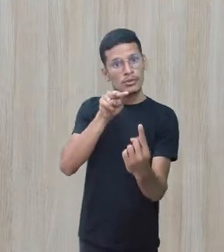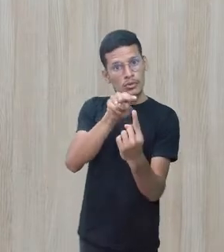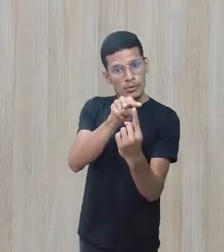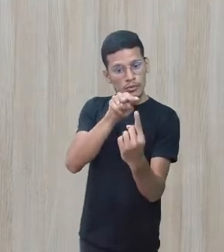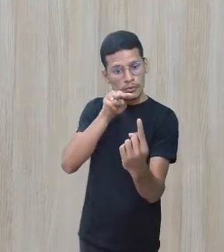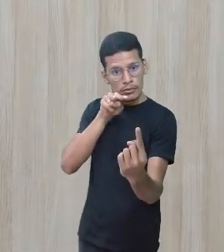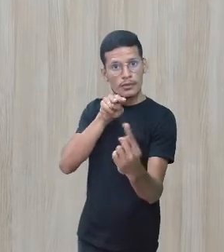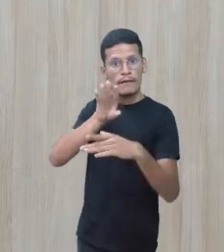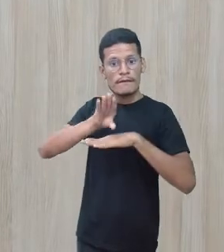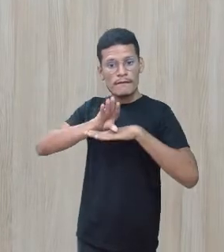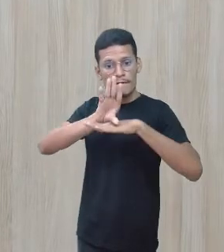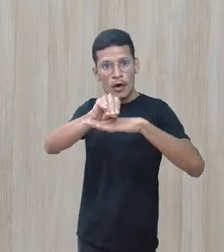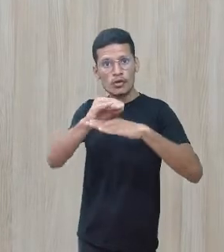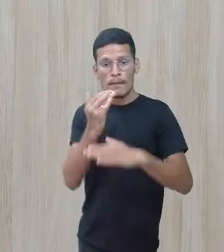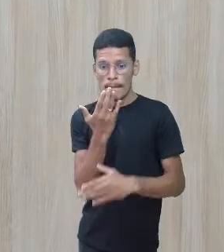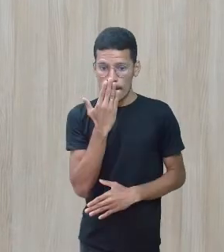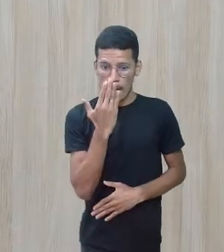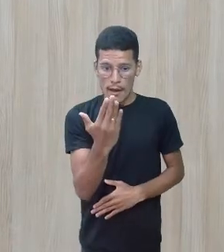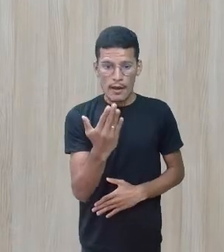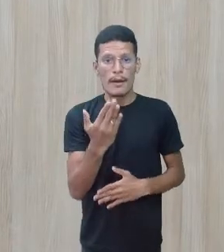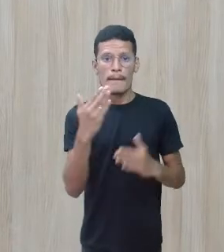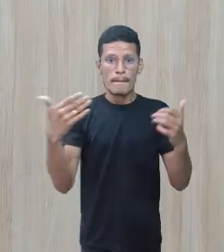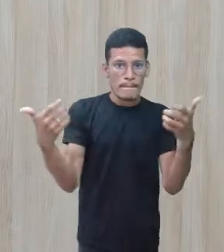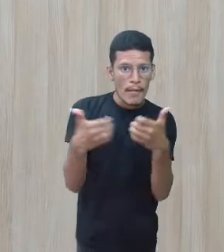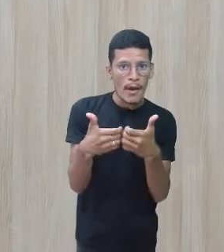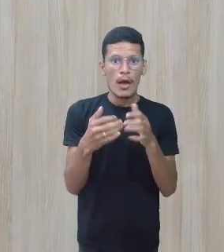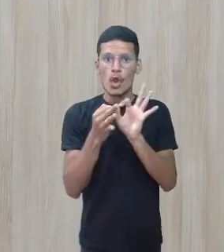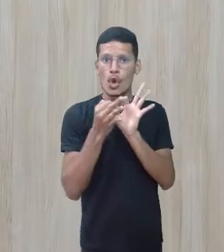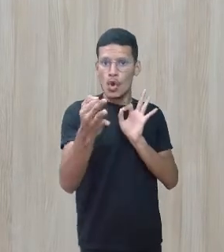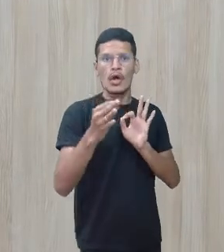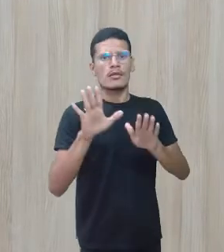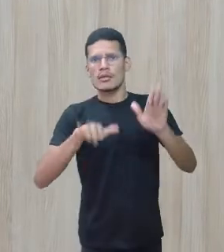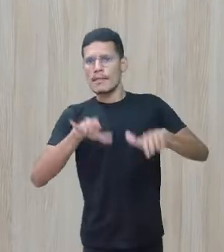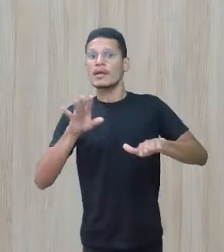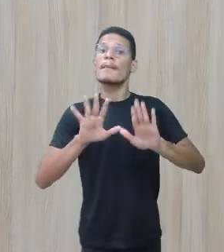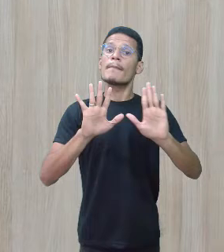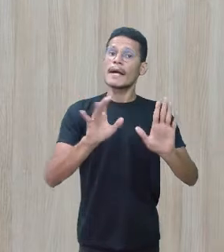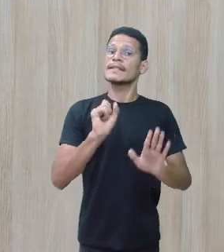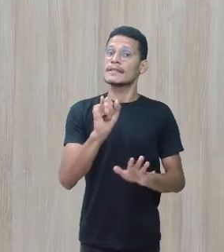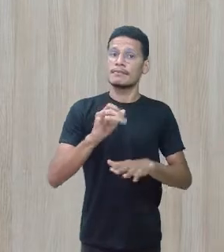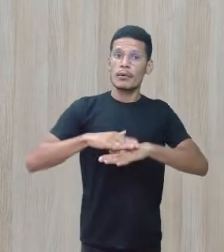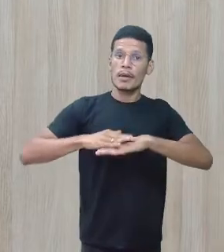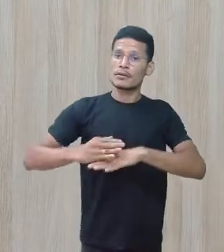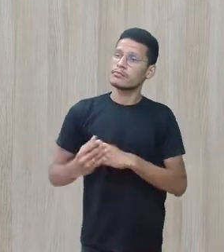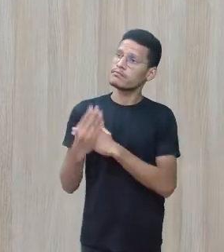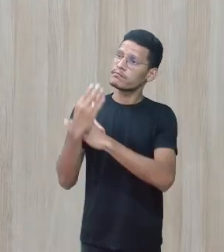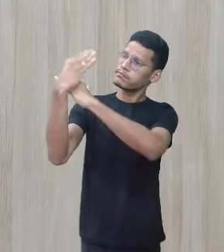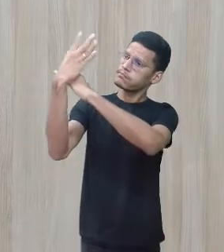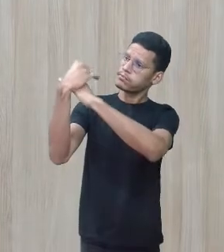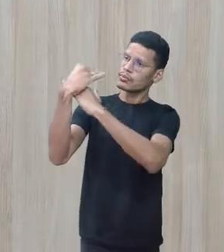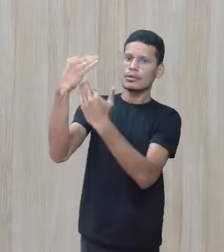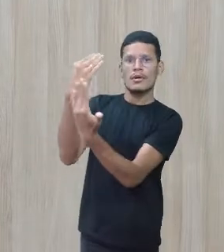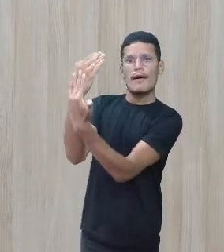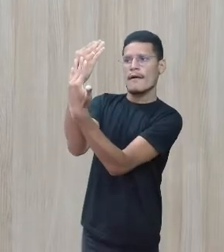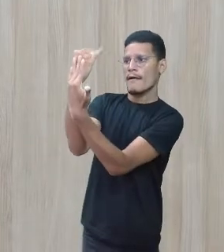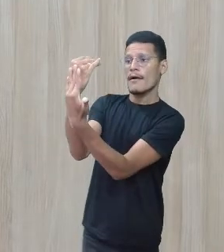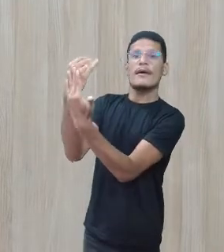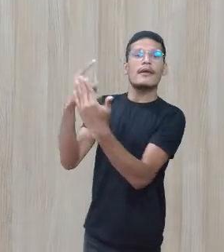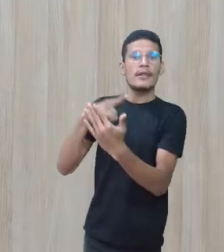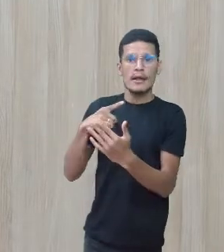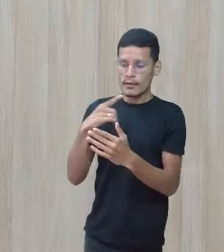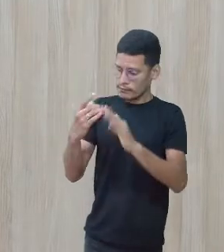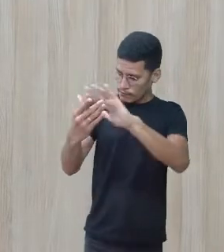quero registrar. Ou até mesmo no momento que a gente vai registrar uma selfie, a gente estica o braço, né? E fica um pouco mais